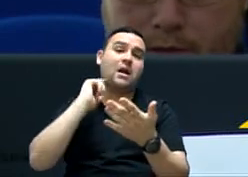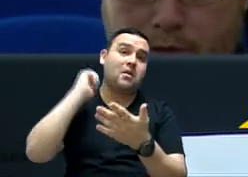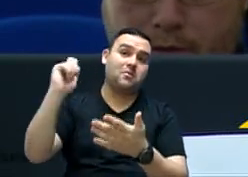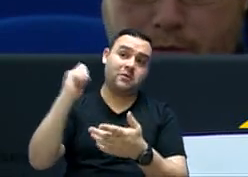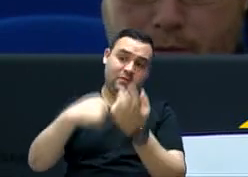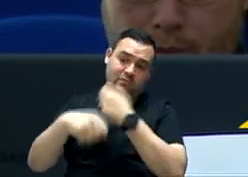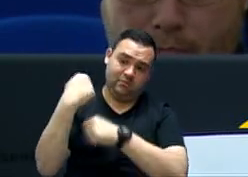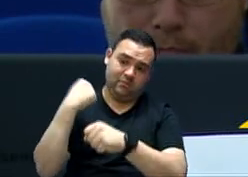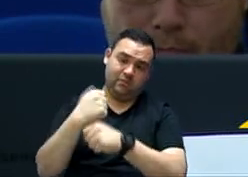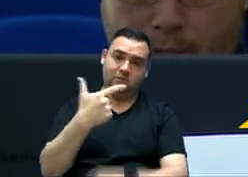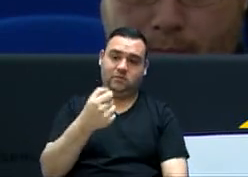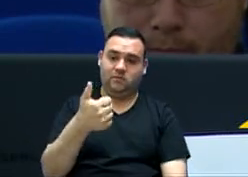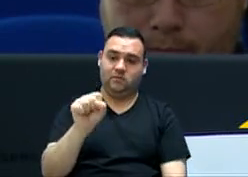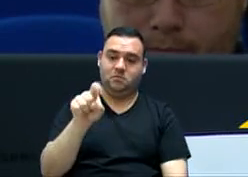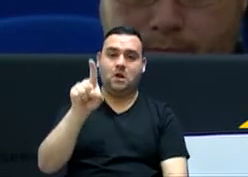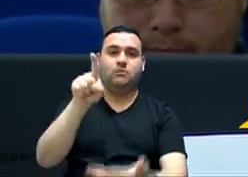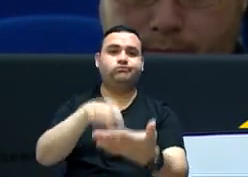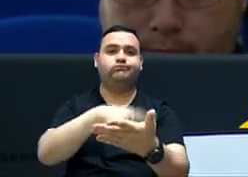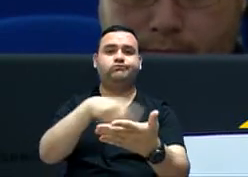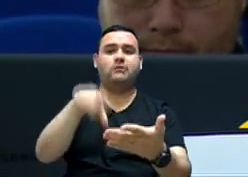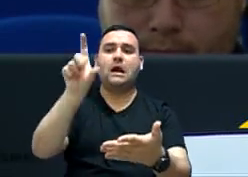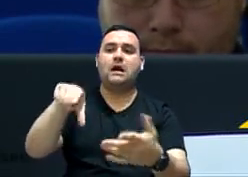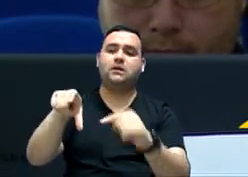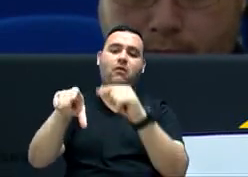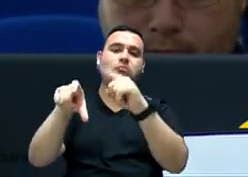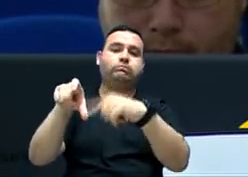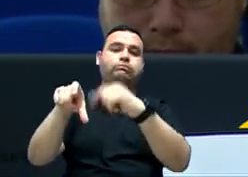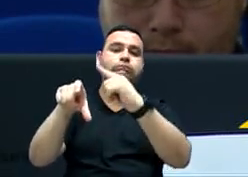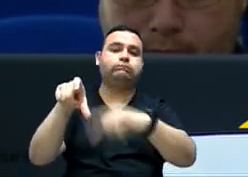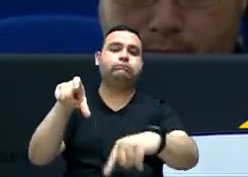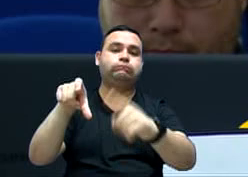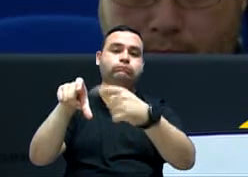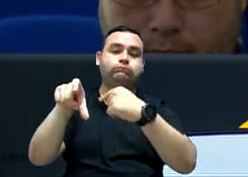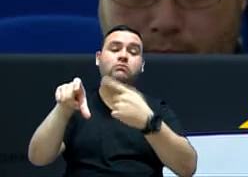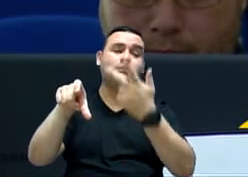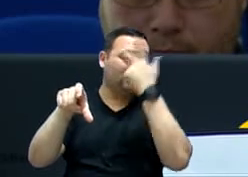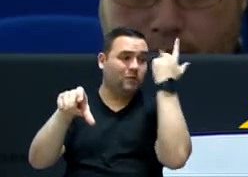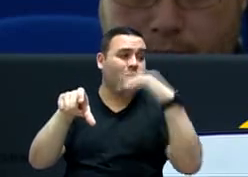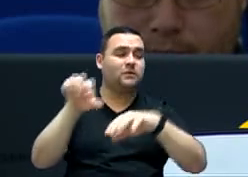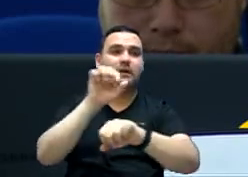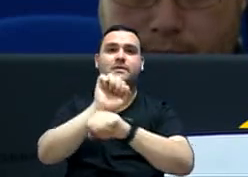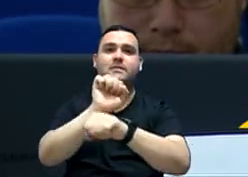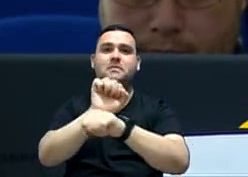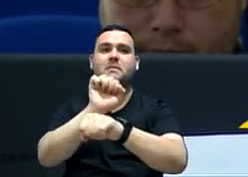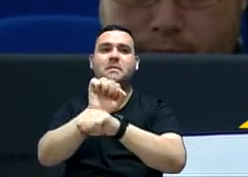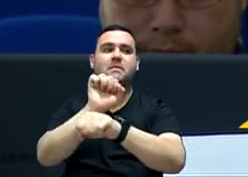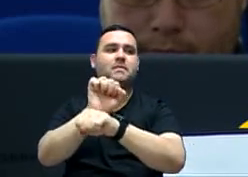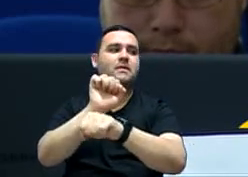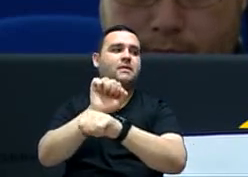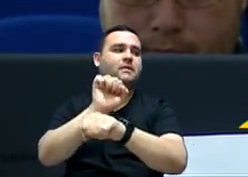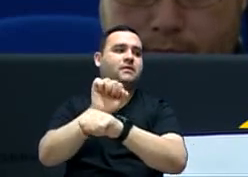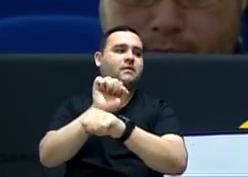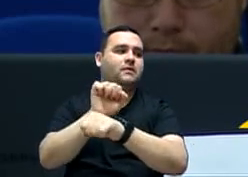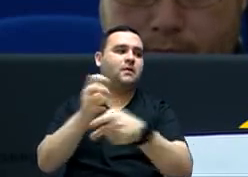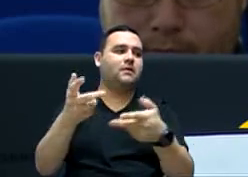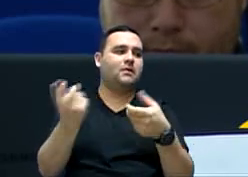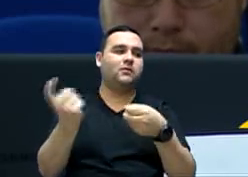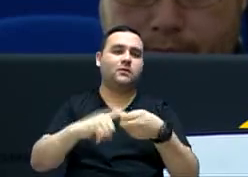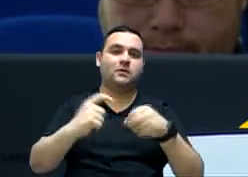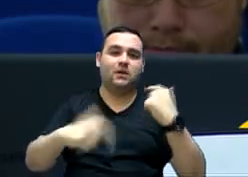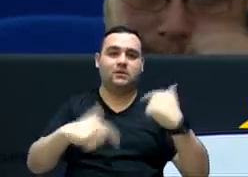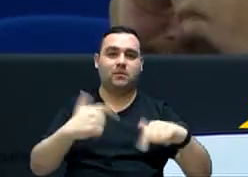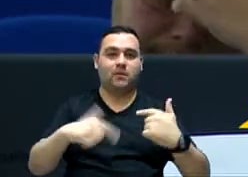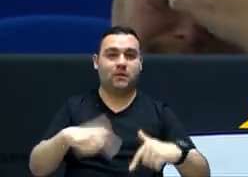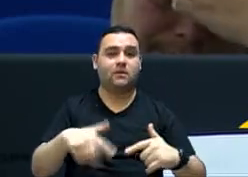de 2018 houve o cancelamento desse cartão, e a população aguardava, ansiosa para voltar o